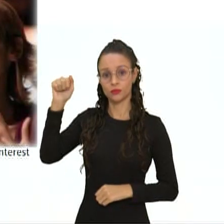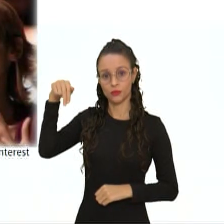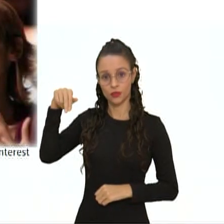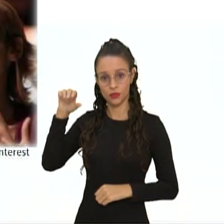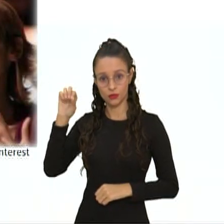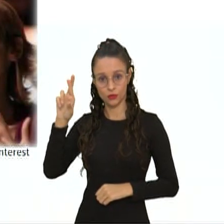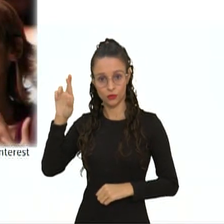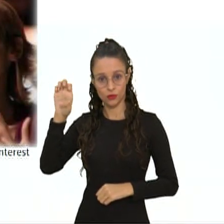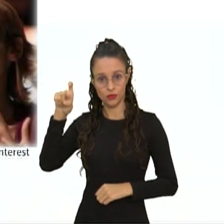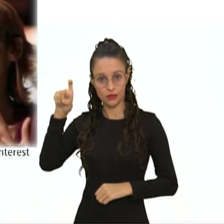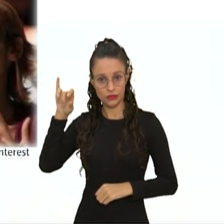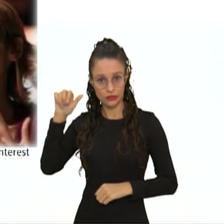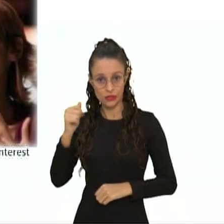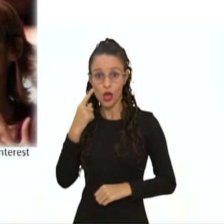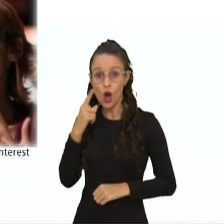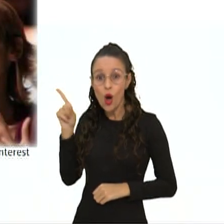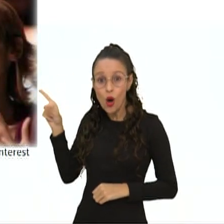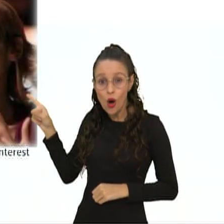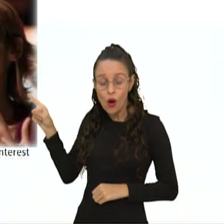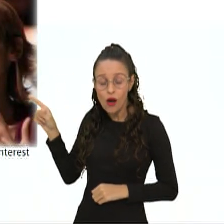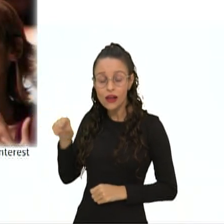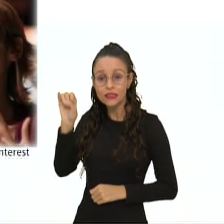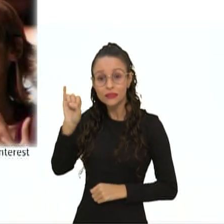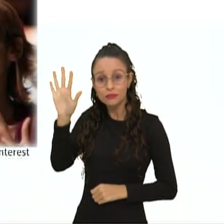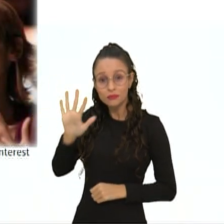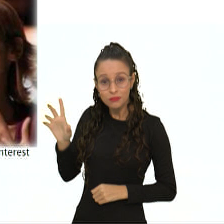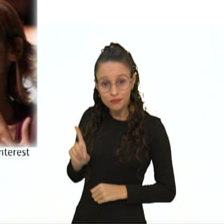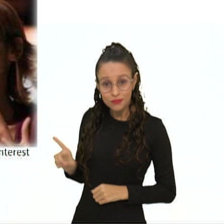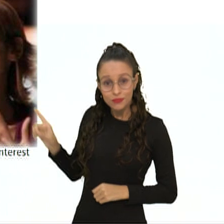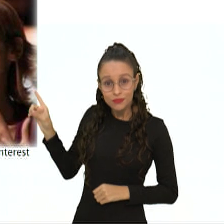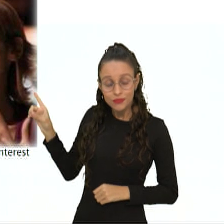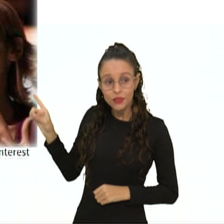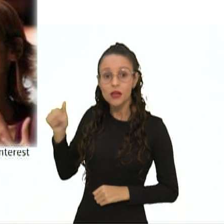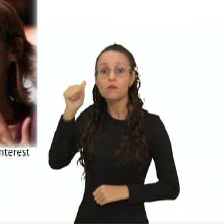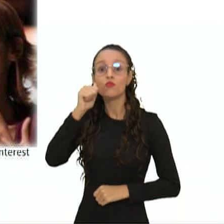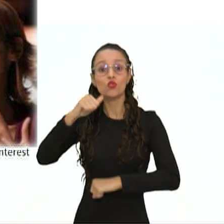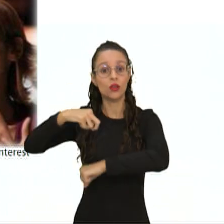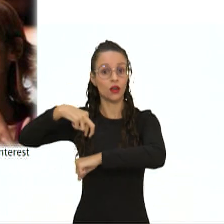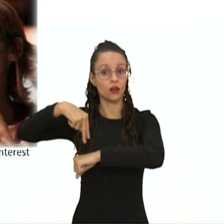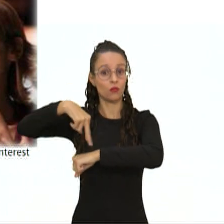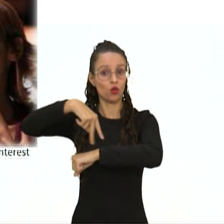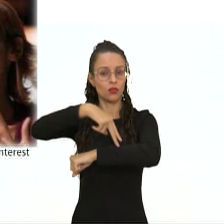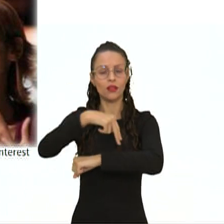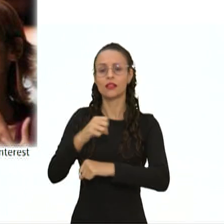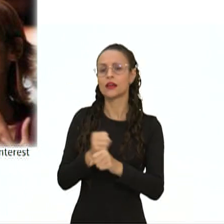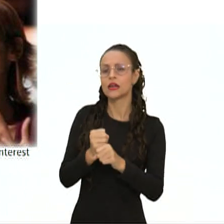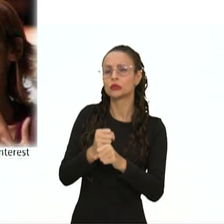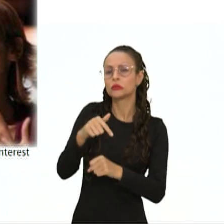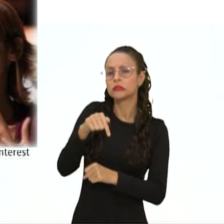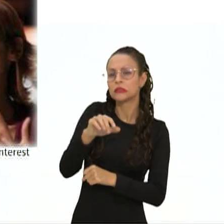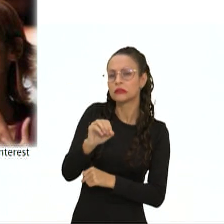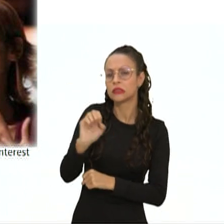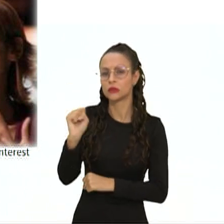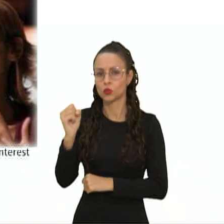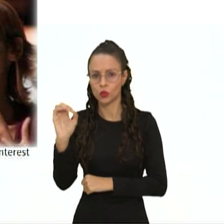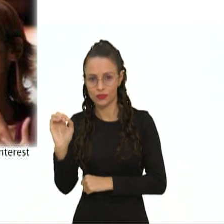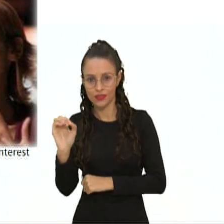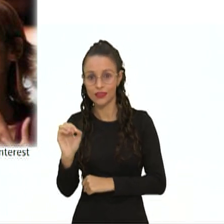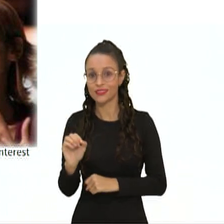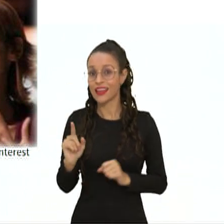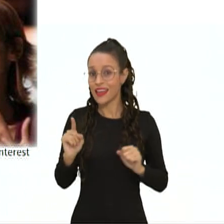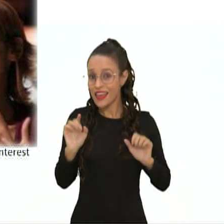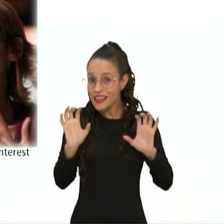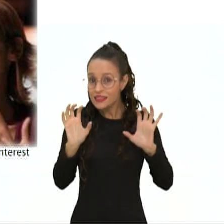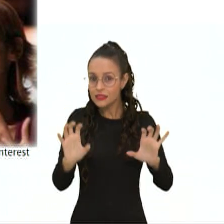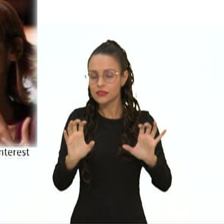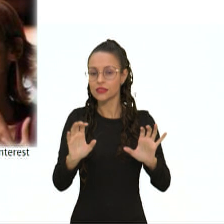anorexia olha só essas imagens aqui então essa é uma modelo tá década de 70 e 80 em